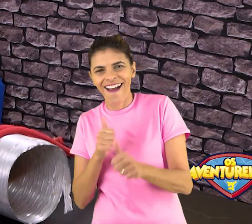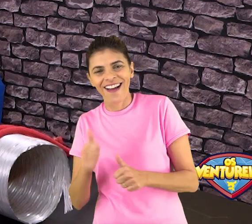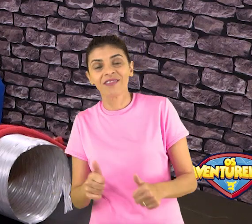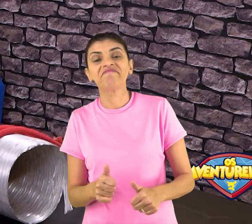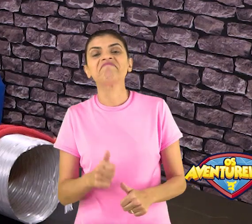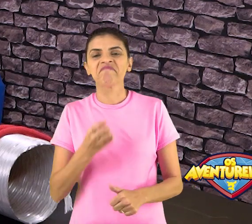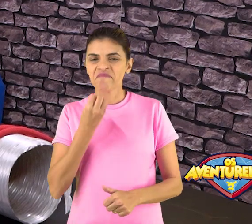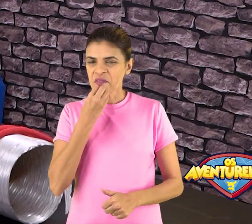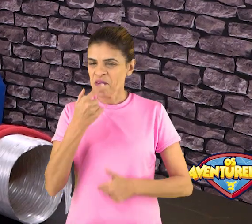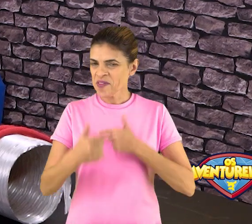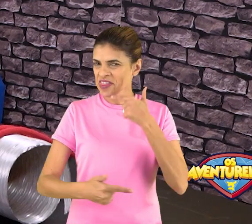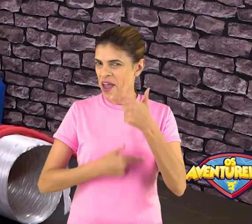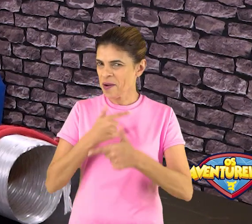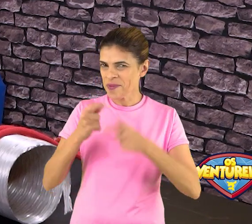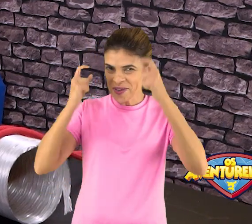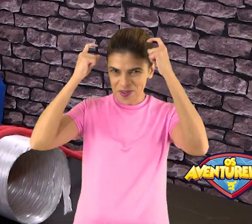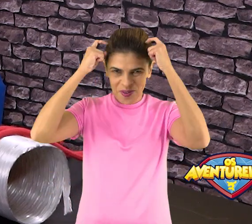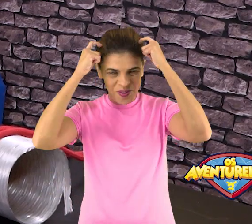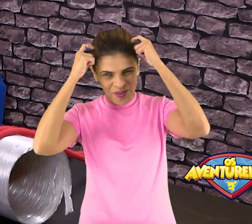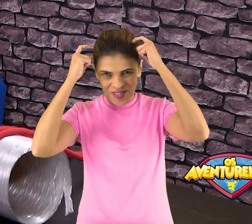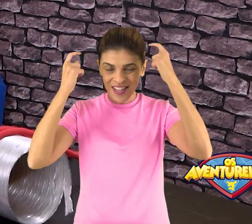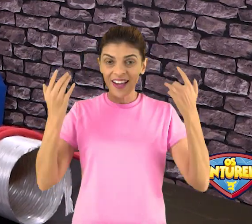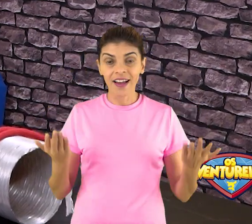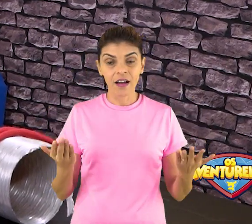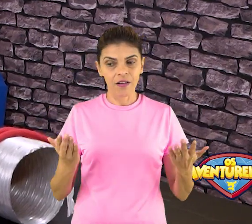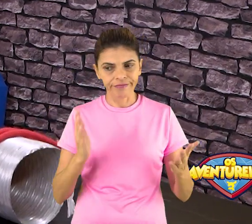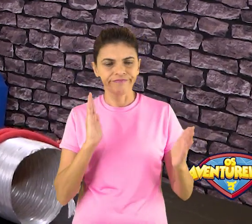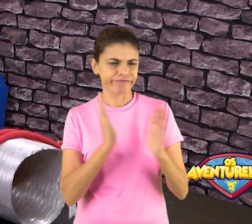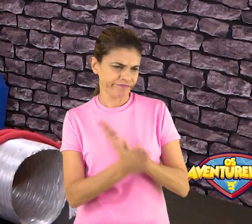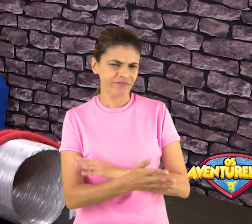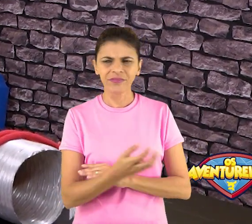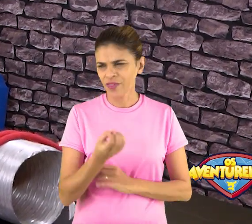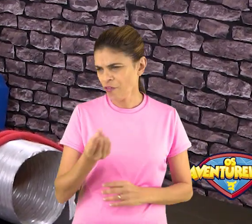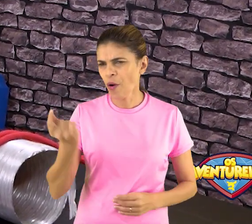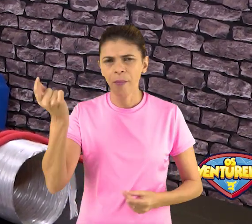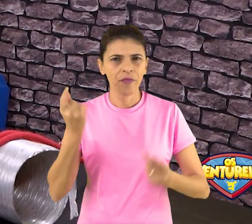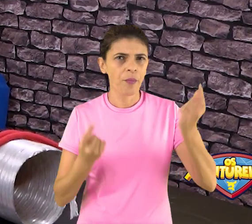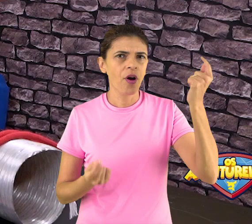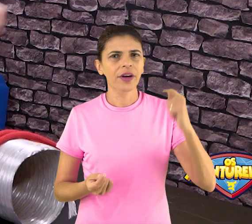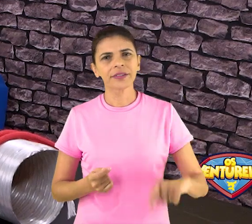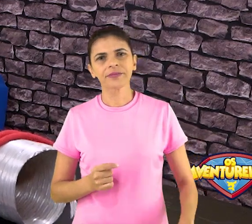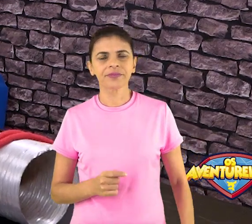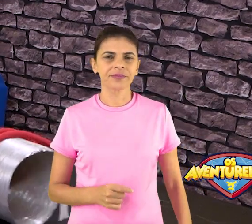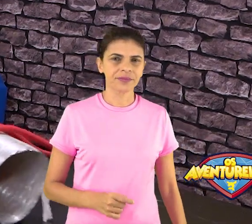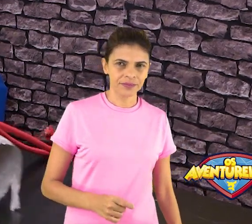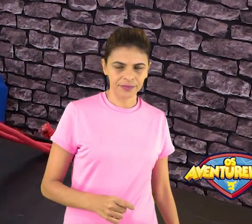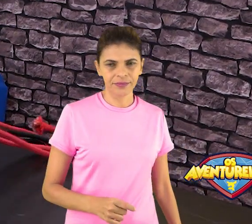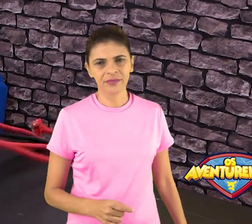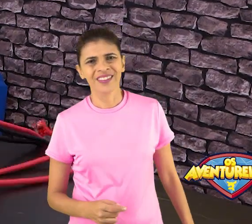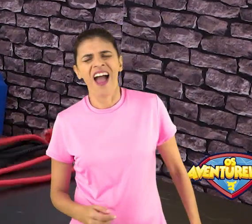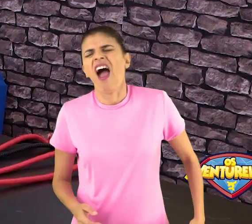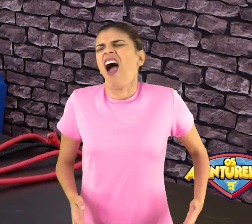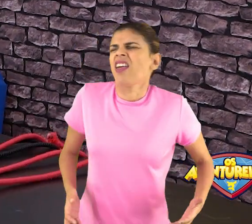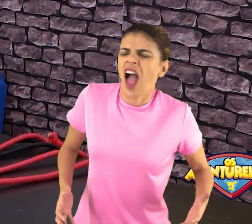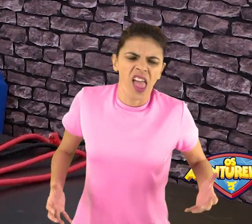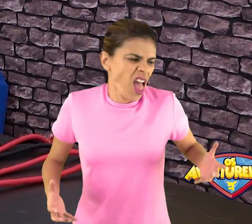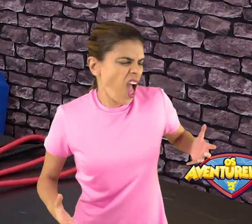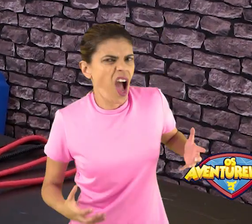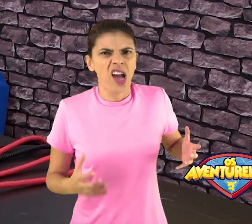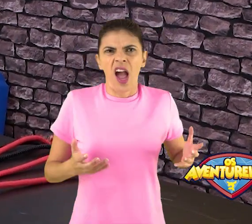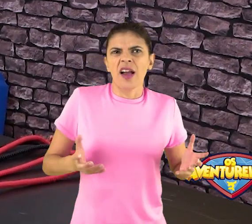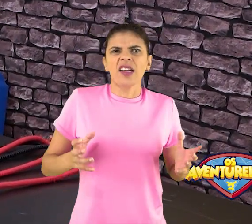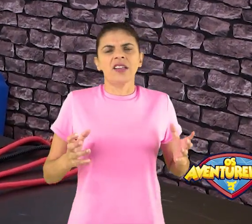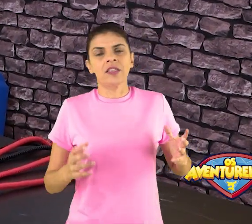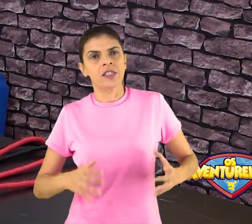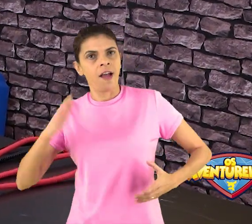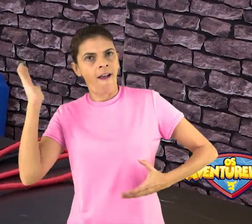Ótimo trabalho, Super Ursa. Agora é melhor a gente sair daqui, pessoal. Vamos nessa. Ai, ai, ai, tá me